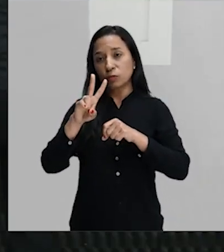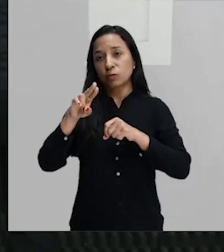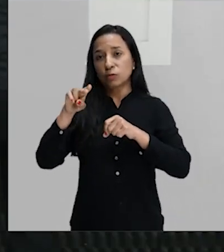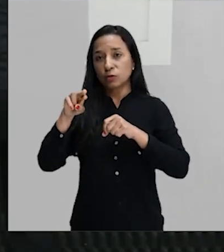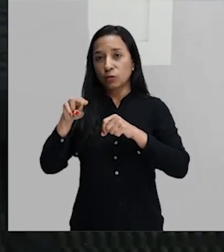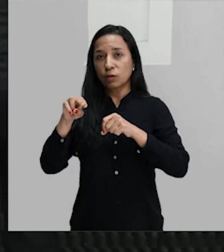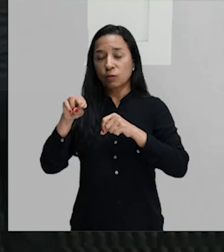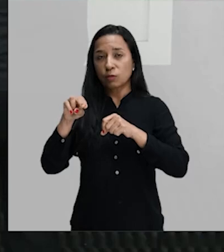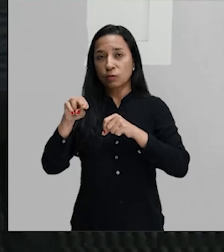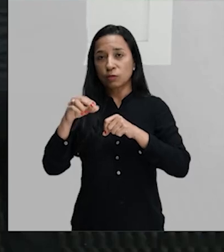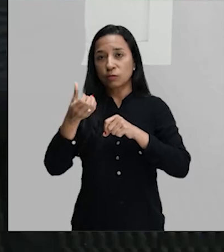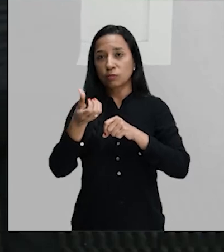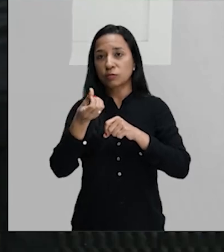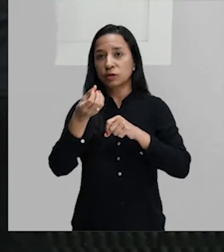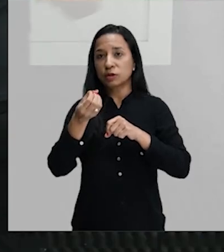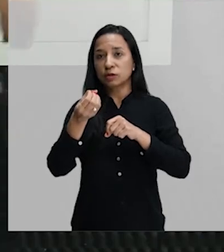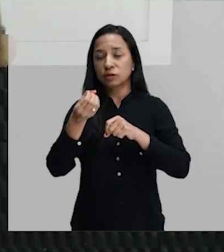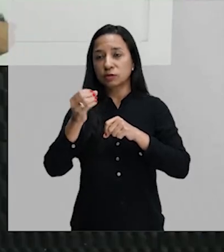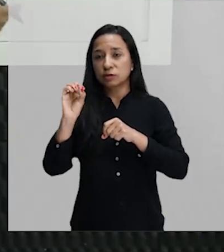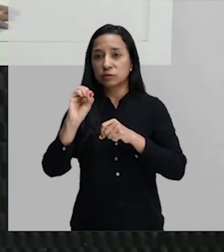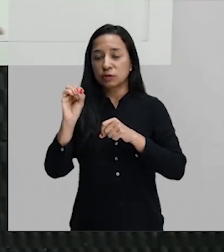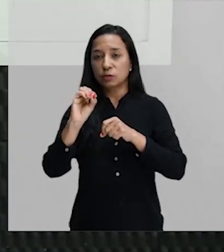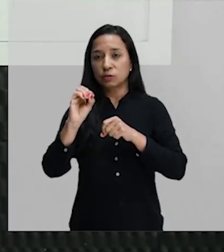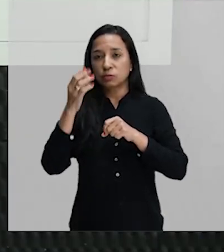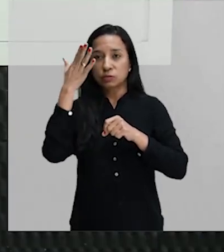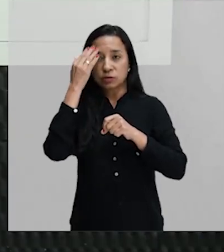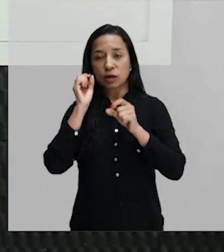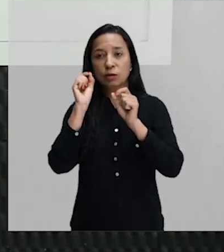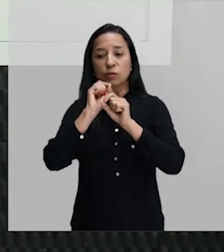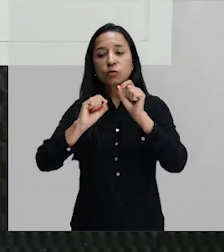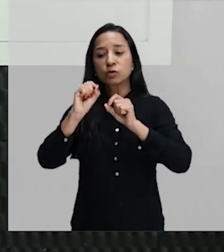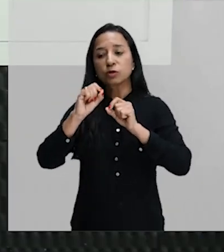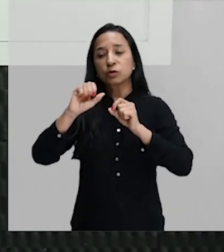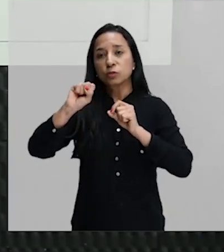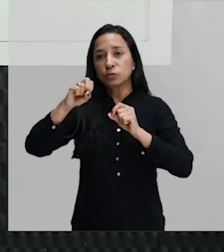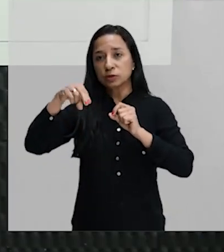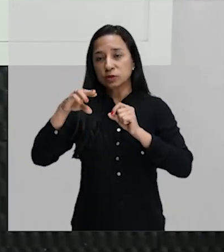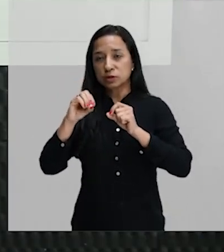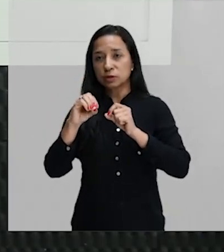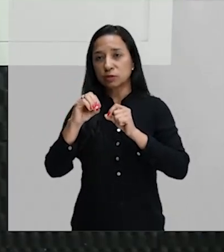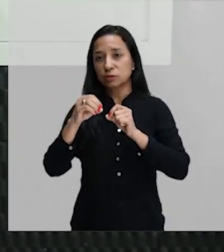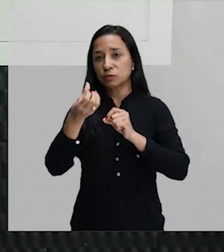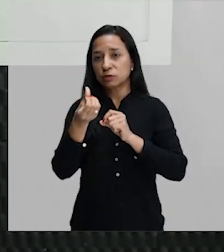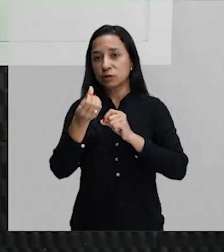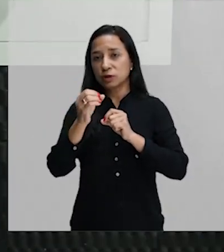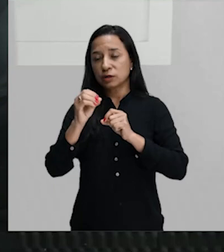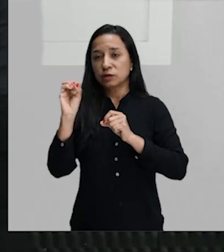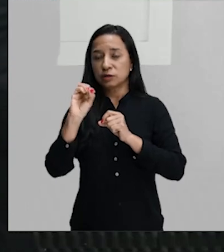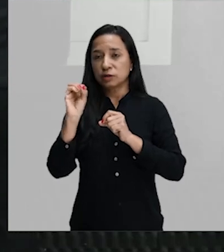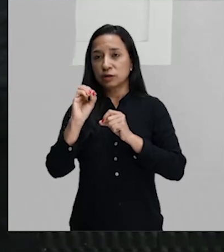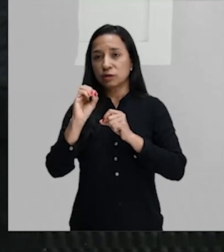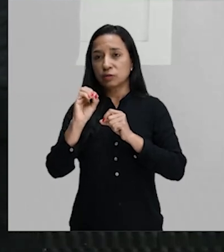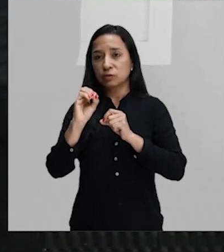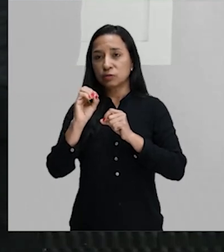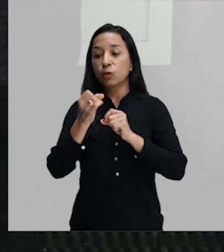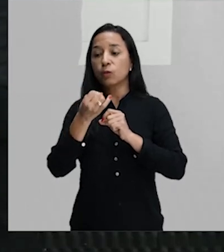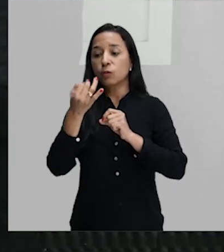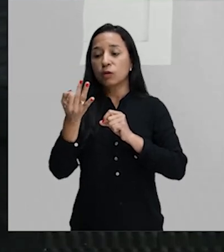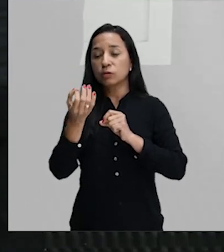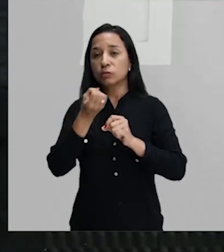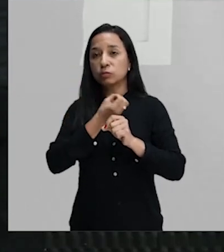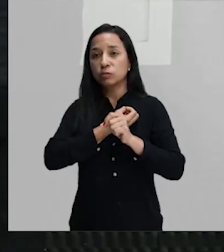de 60 graus. E a gente sabe, né, que o seno de 60 graus ele vale raiz de